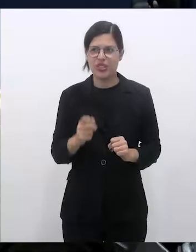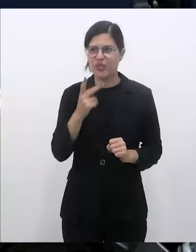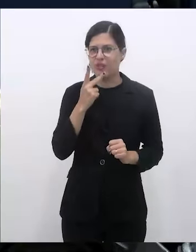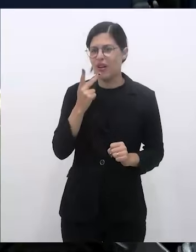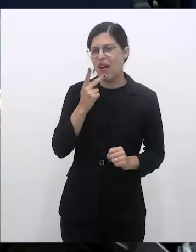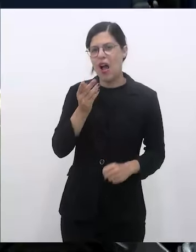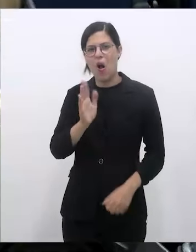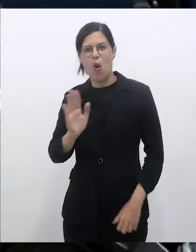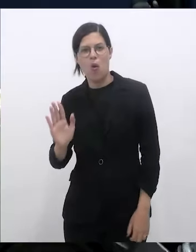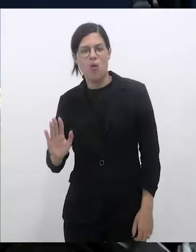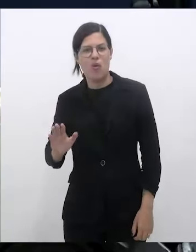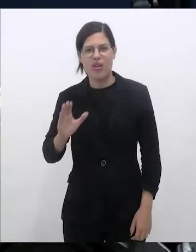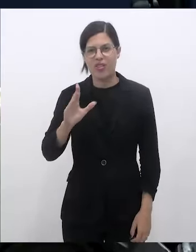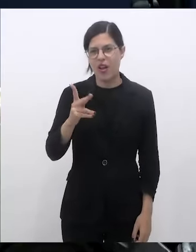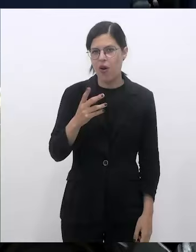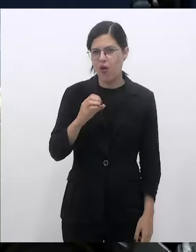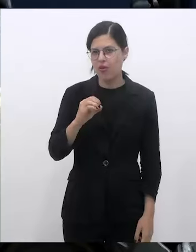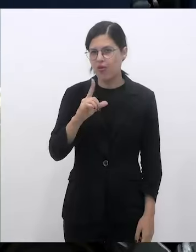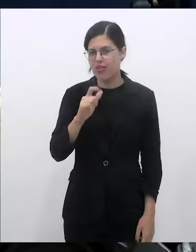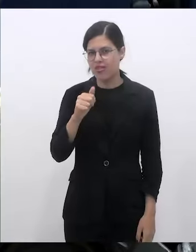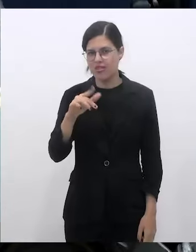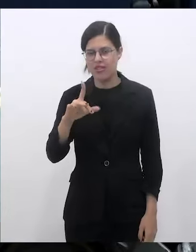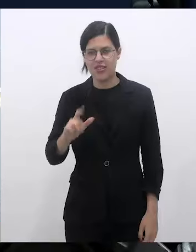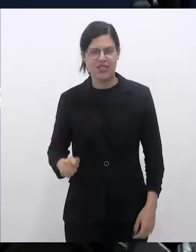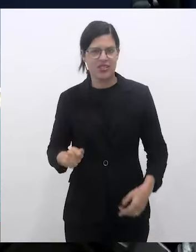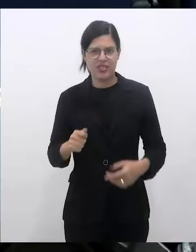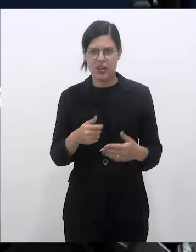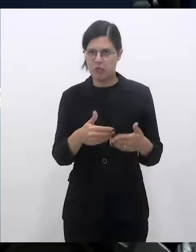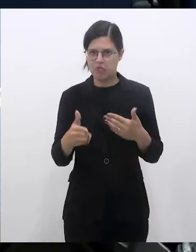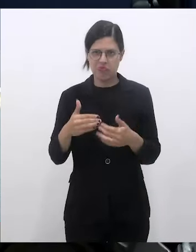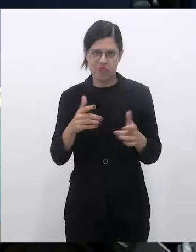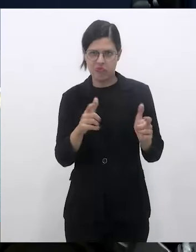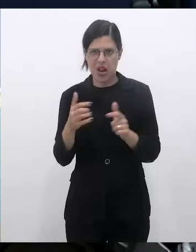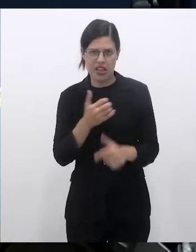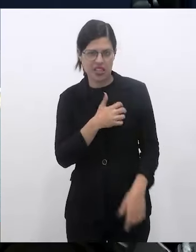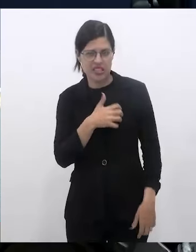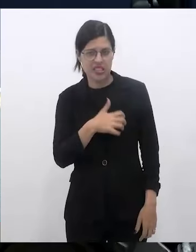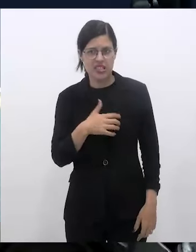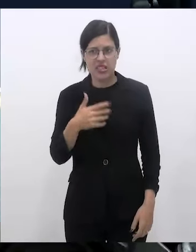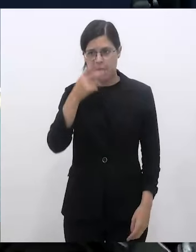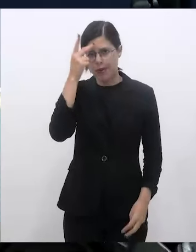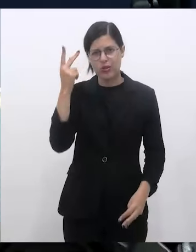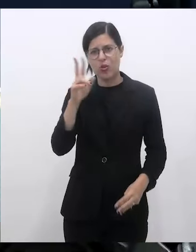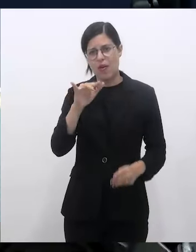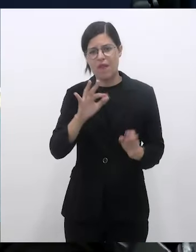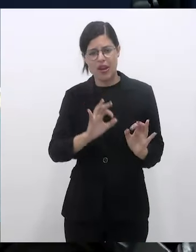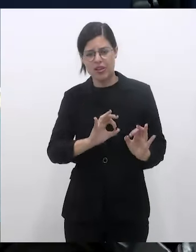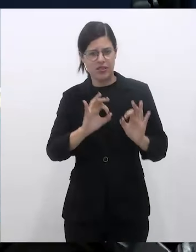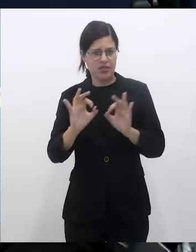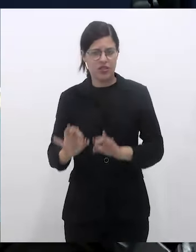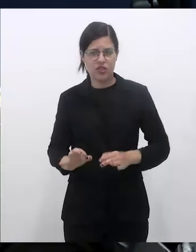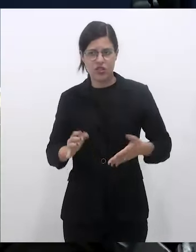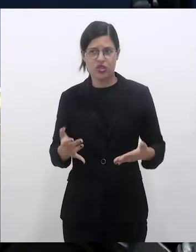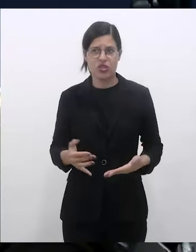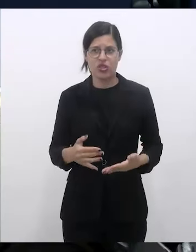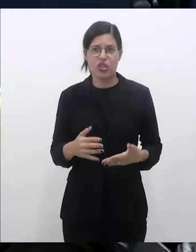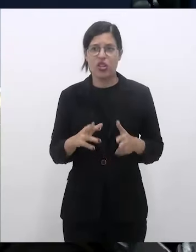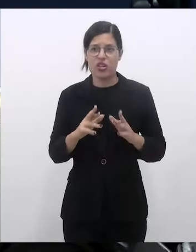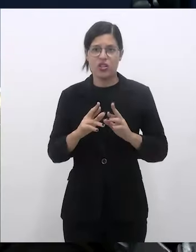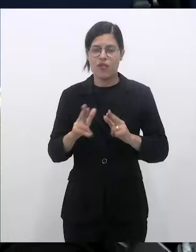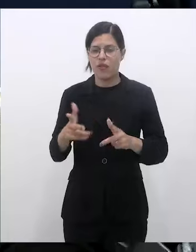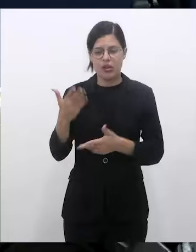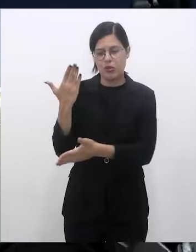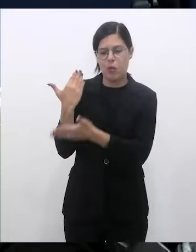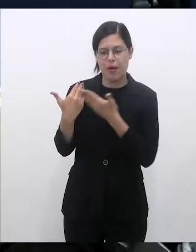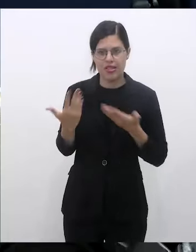amigo em Roterdã, na Holanda, em qualquer outro lugar, em Buenos Aires, e o cara vai ver da mesma forma, diferente do que acontecia com